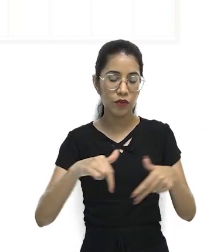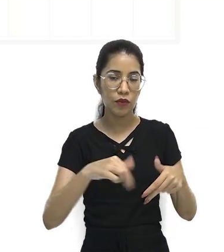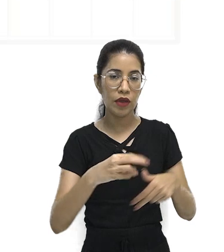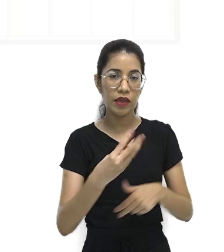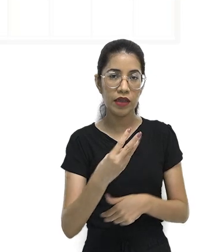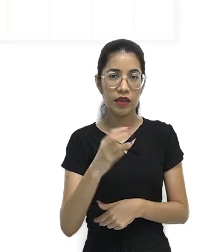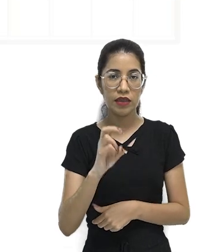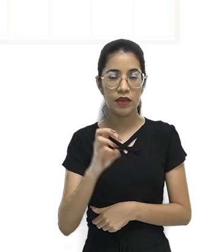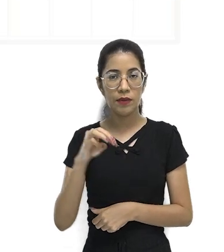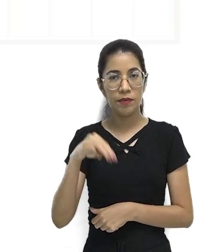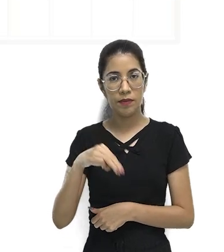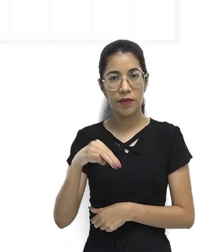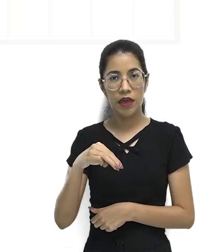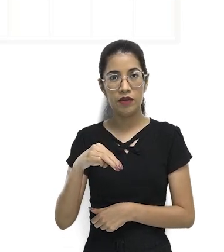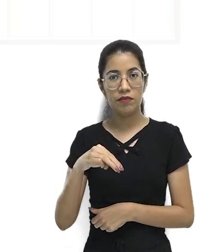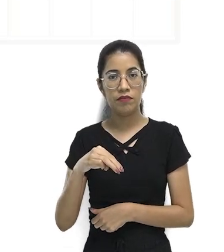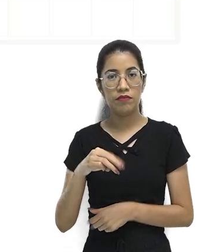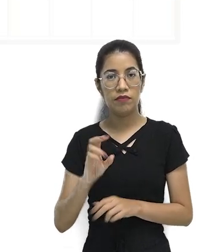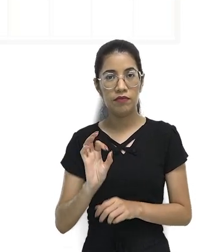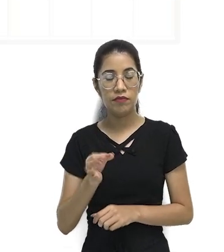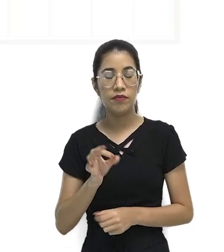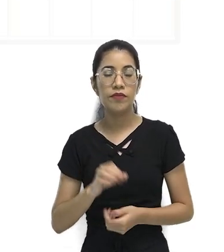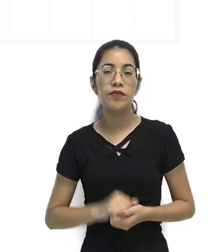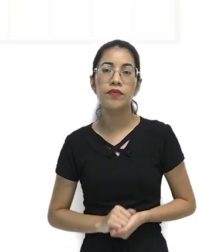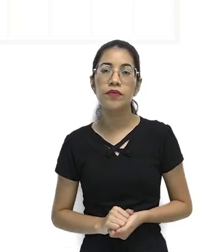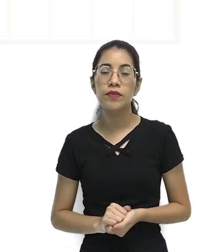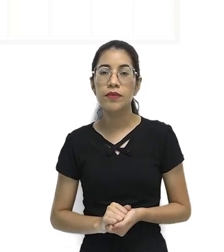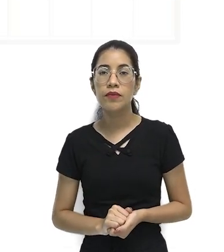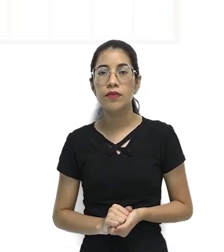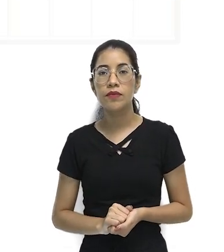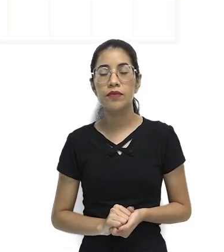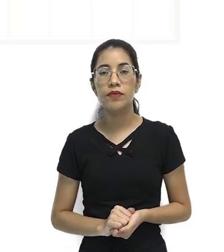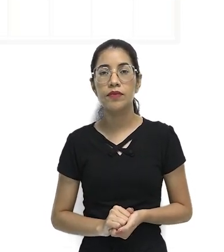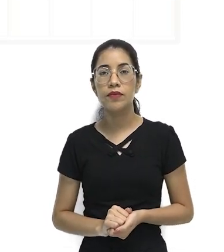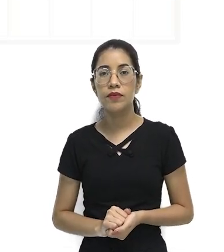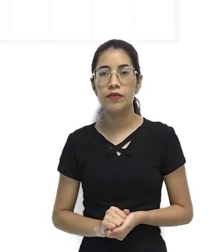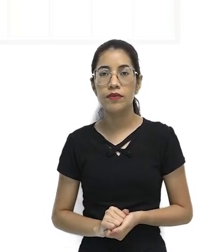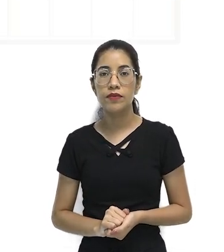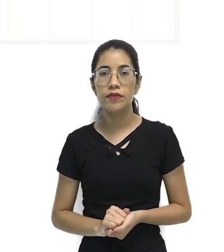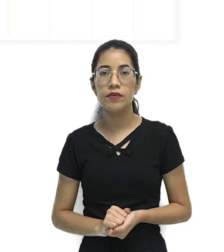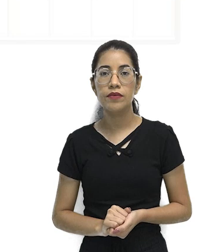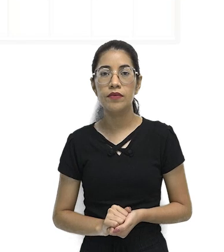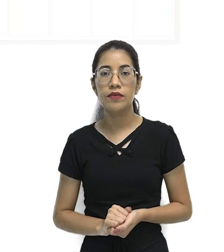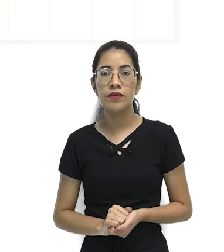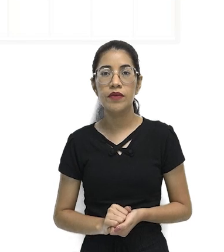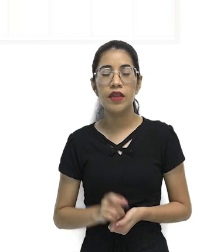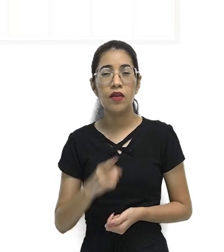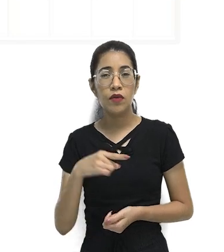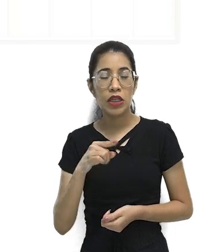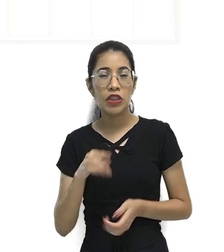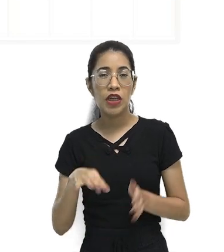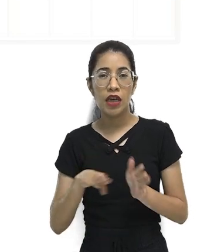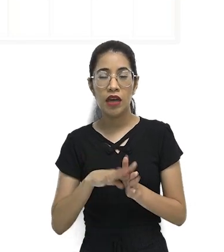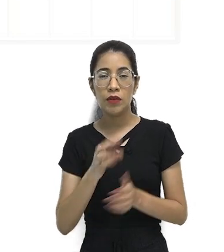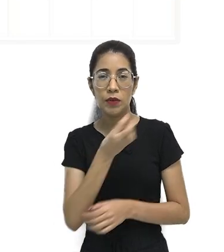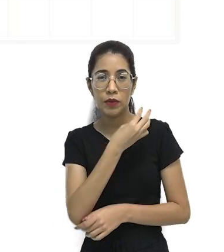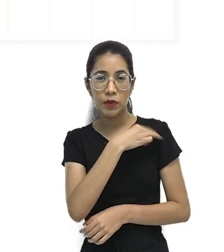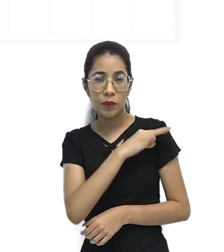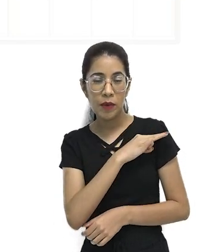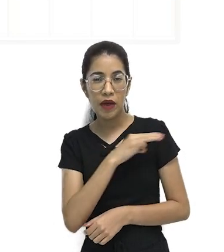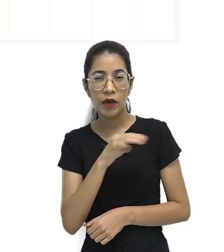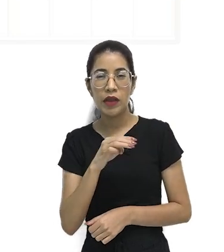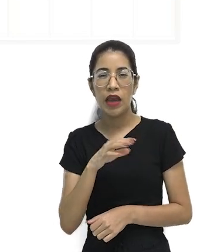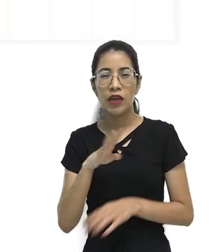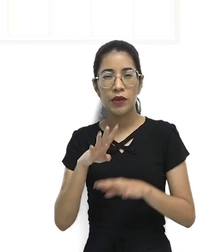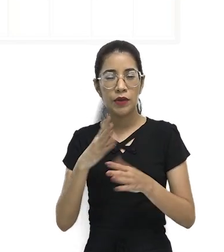35 metros. É isso que significa, tá? Quando vocês estiverem no ensino médio estudando